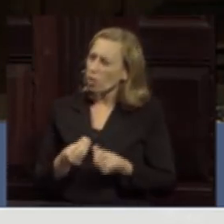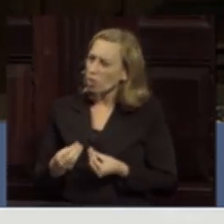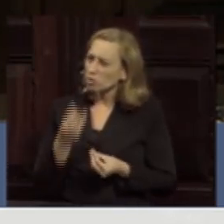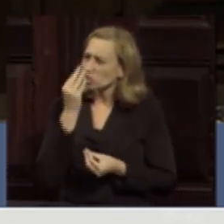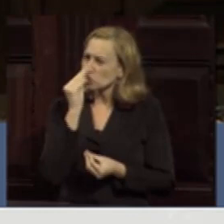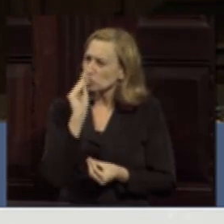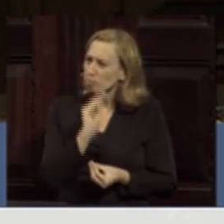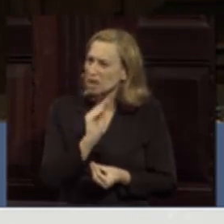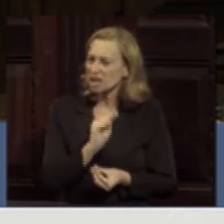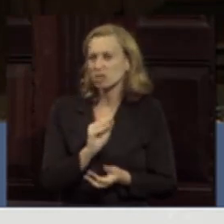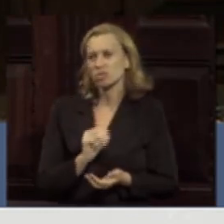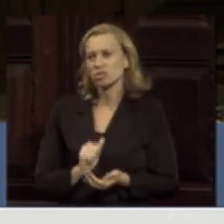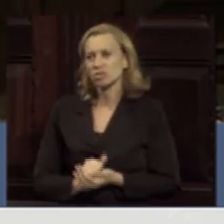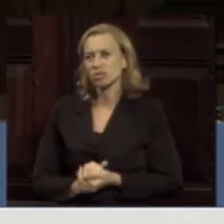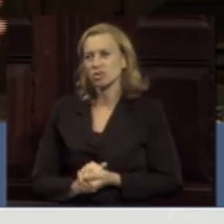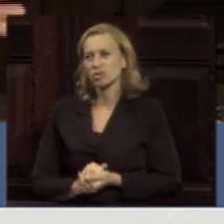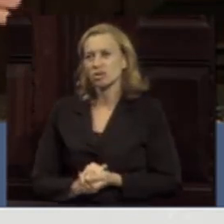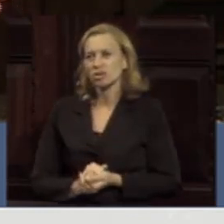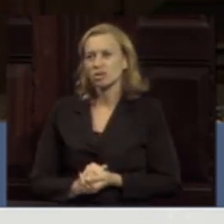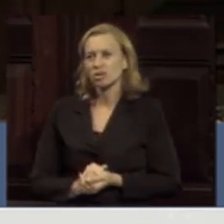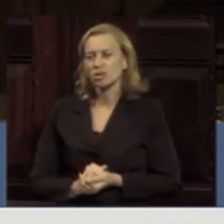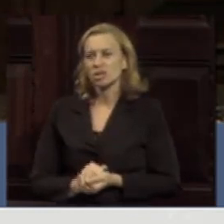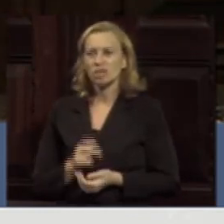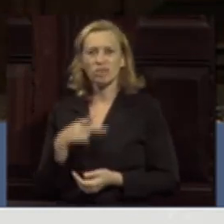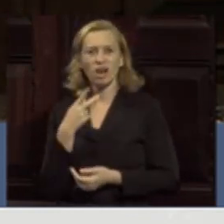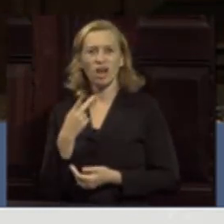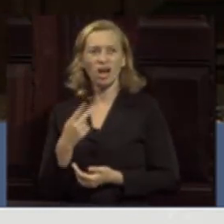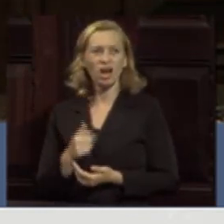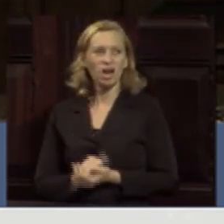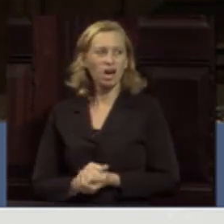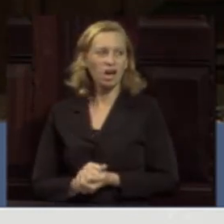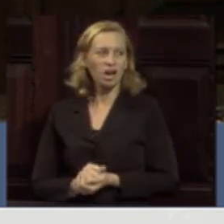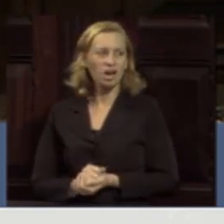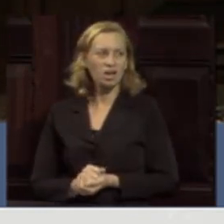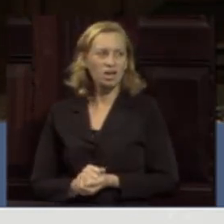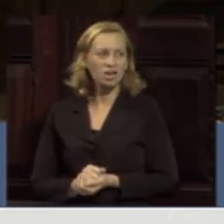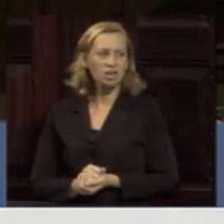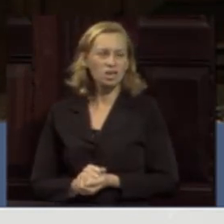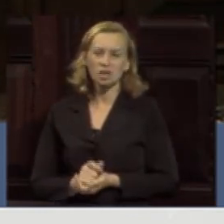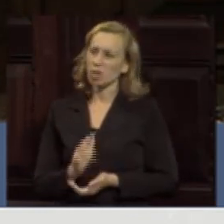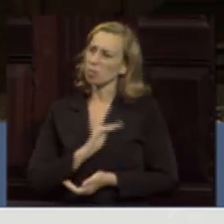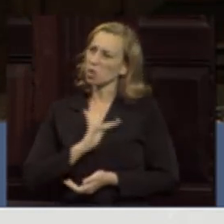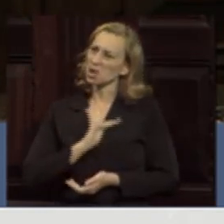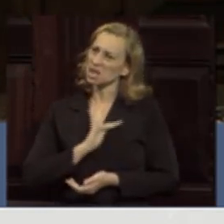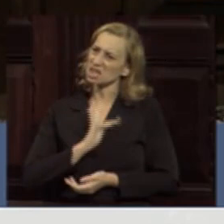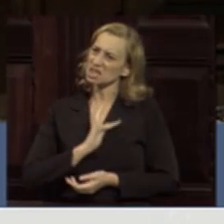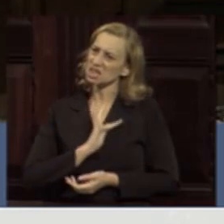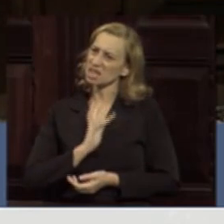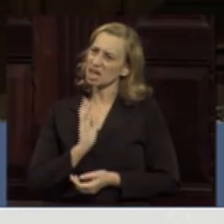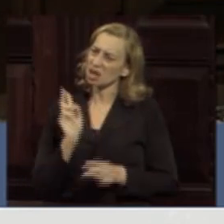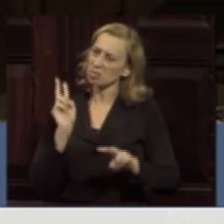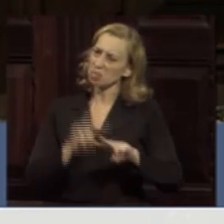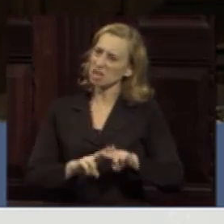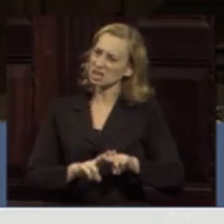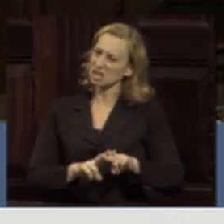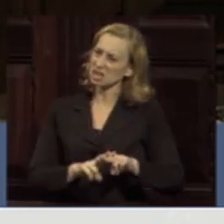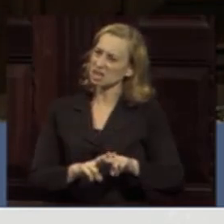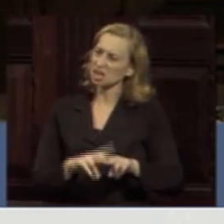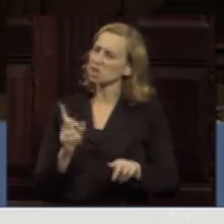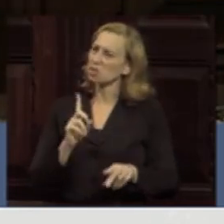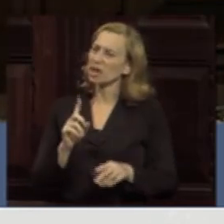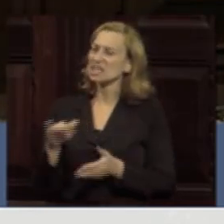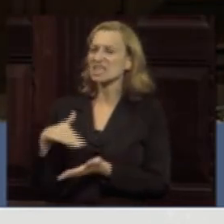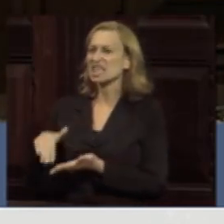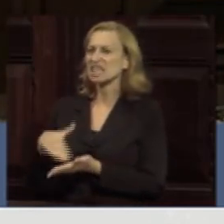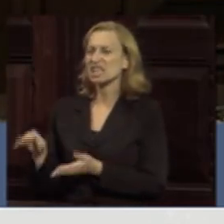arruaceiros, que devem ser abordados pela polícia, não pela Secretaria de Educação, não pela